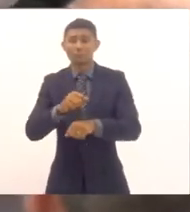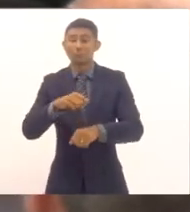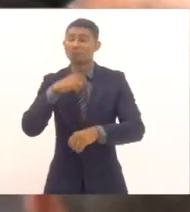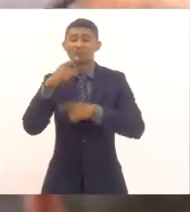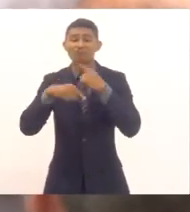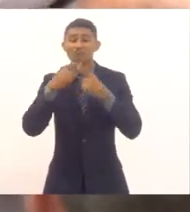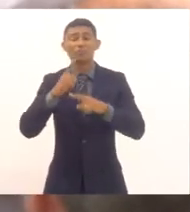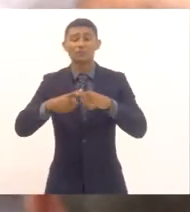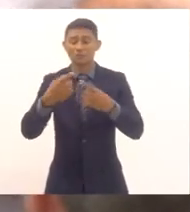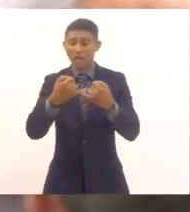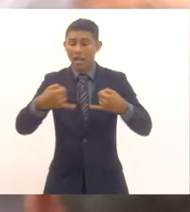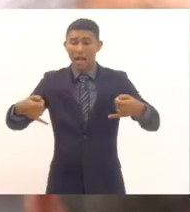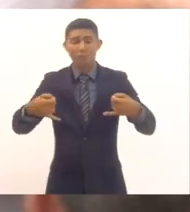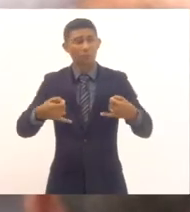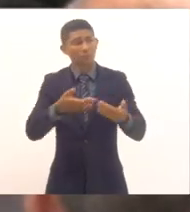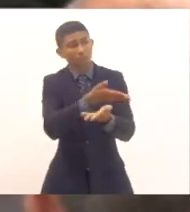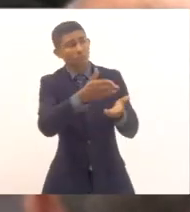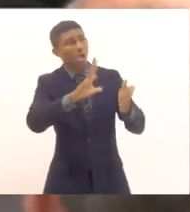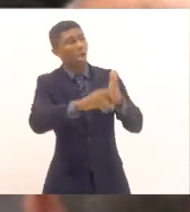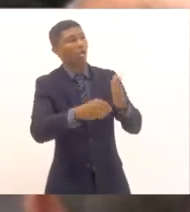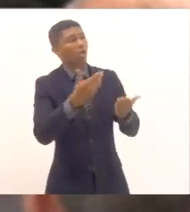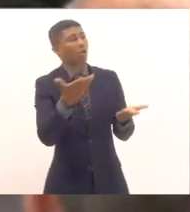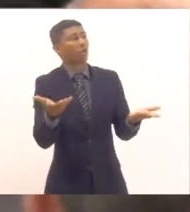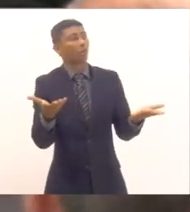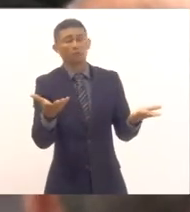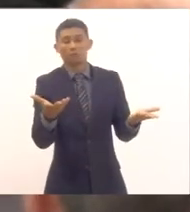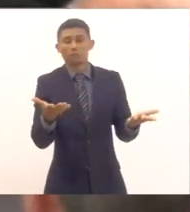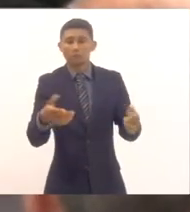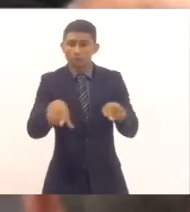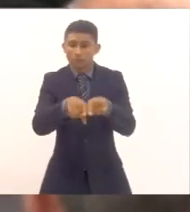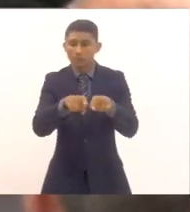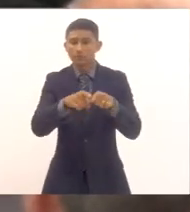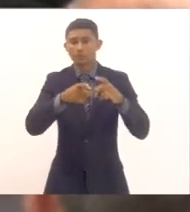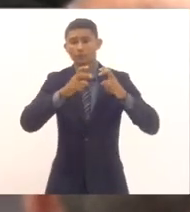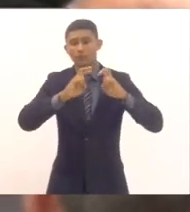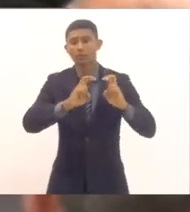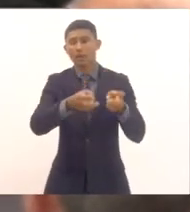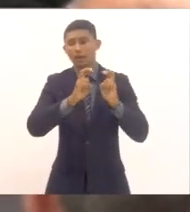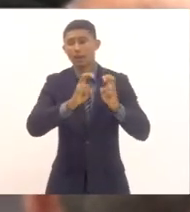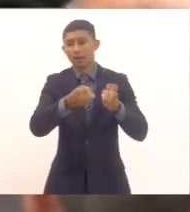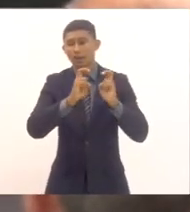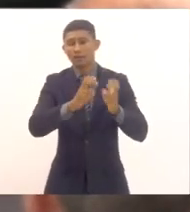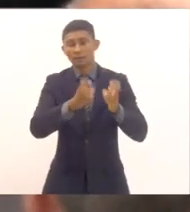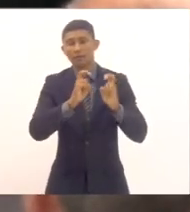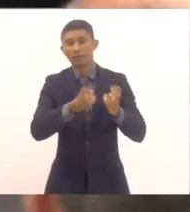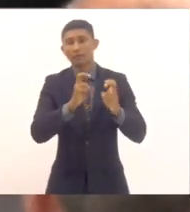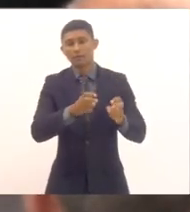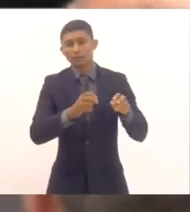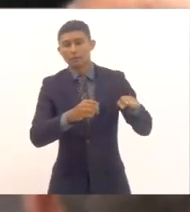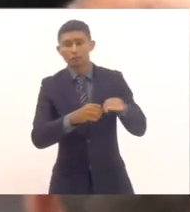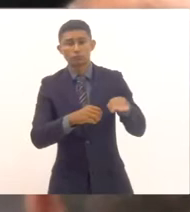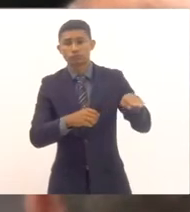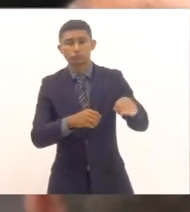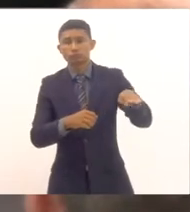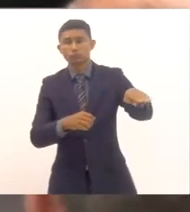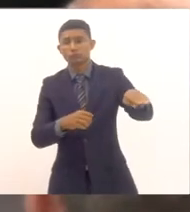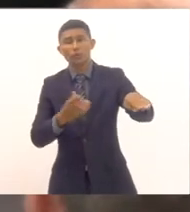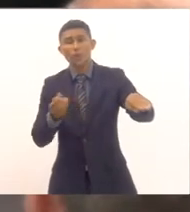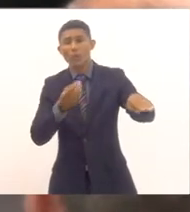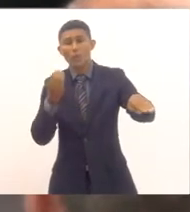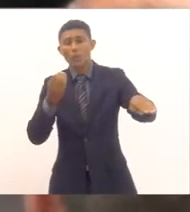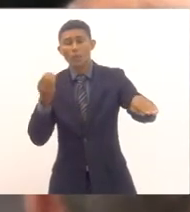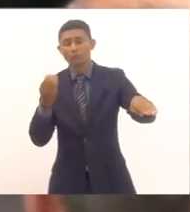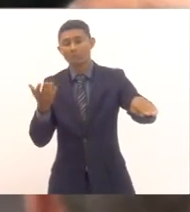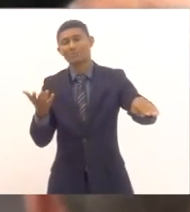uma locomoção de um trem para uma extração é feita através de rádio celular porque o sistema parou então